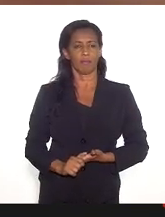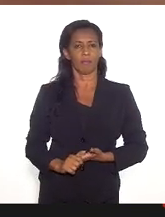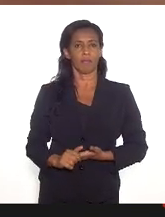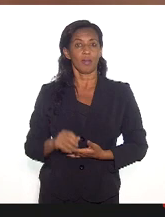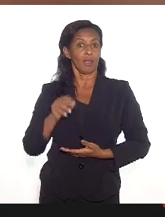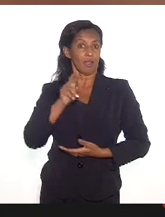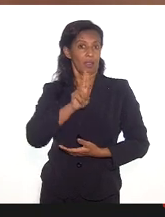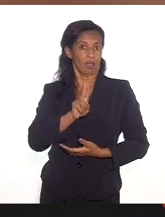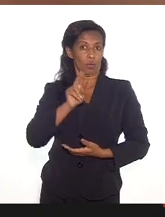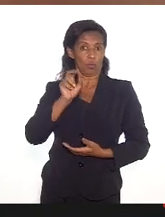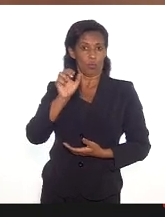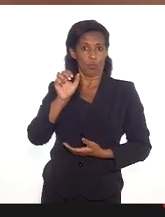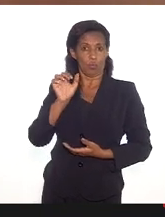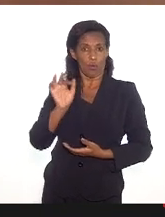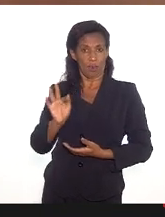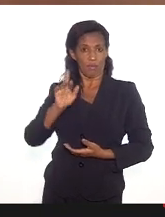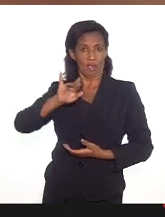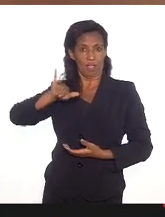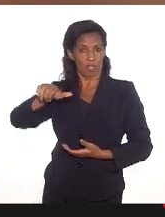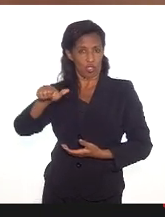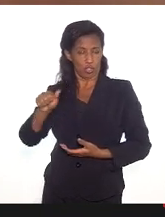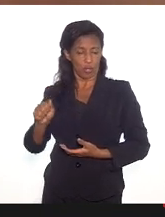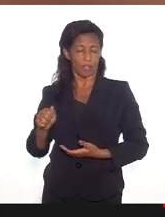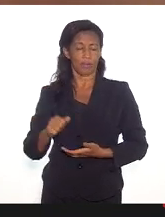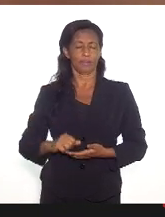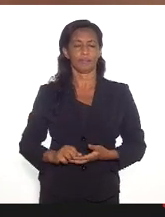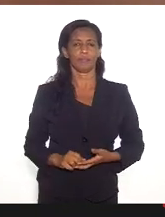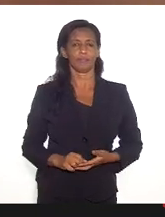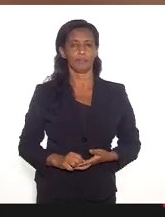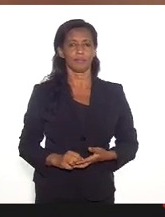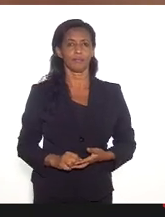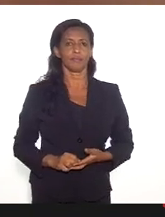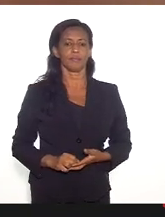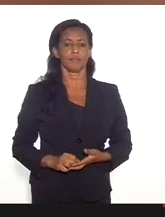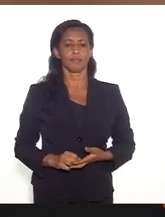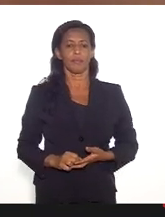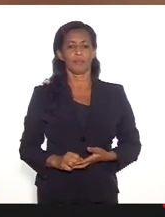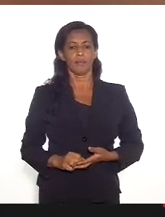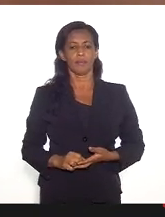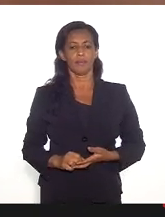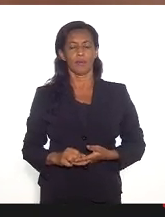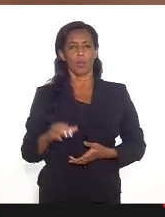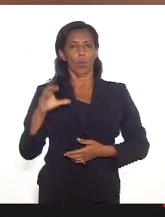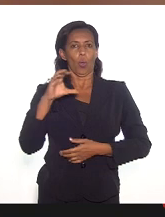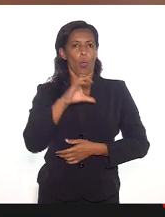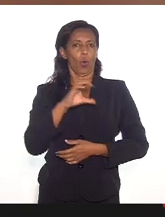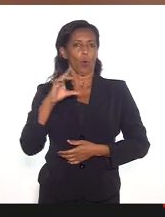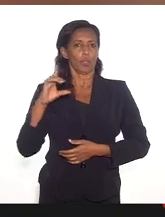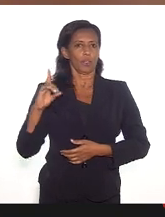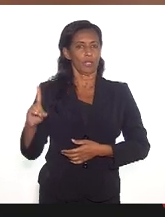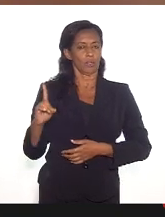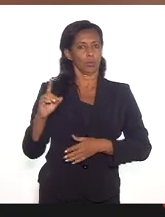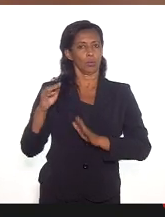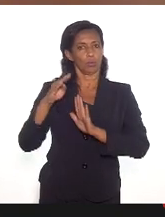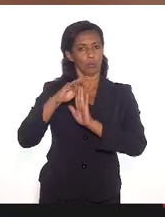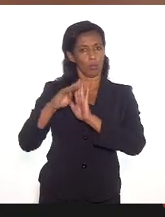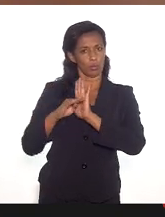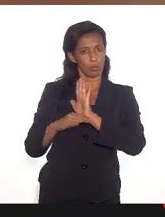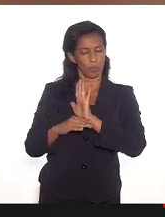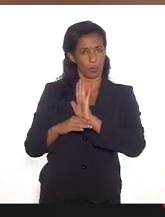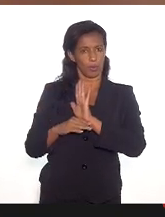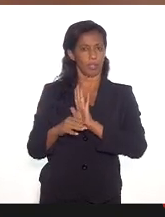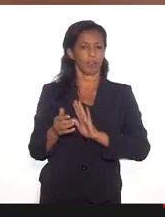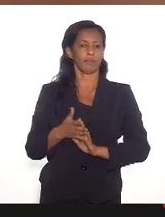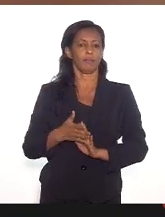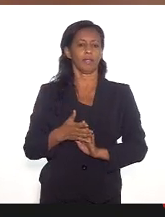UFRJ, COP especificamente, posteriormente o coordenador do nosso programa de engenharia oceânica,